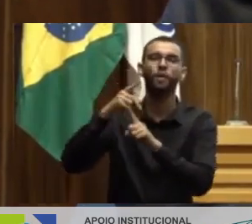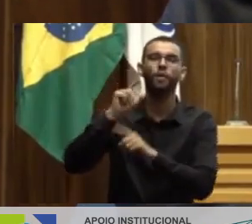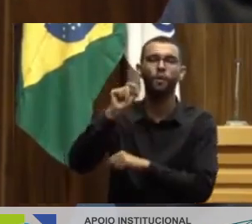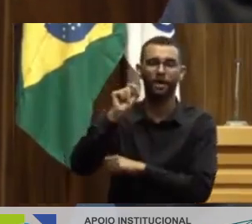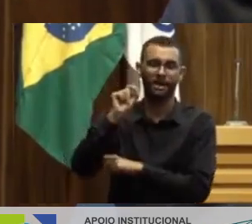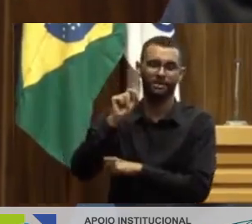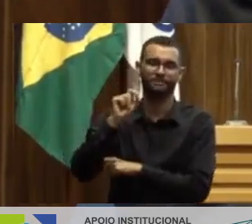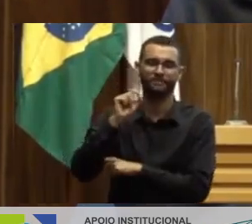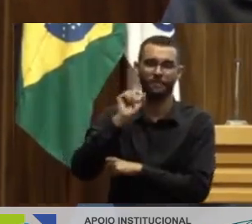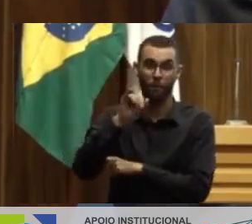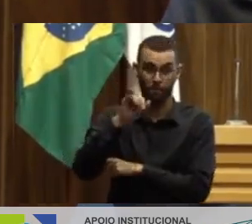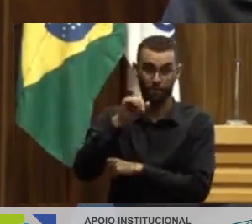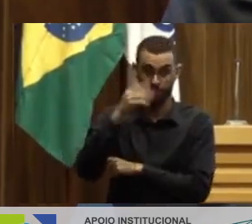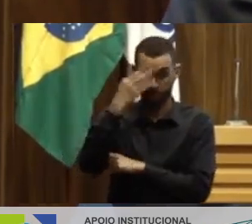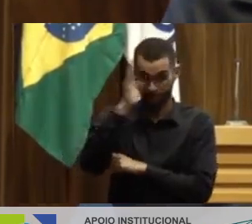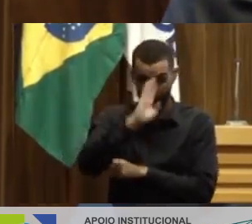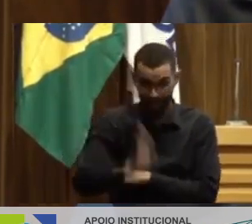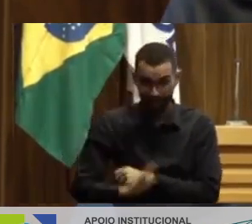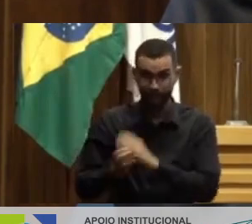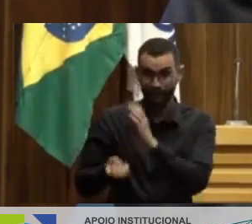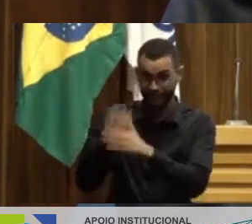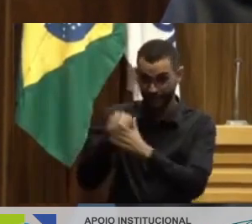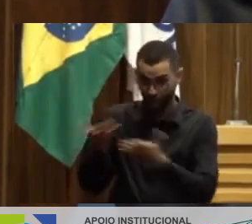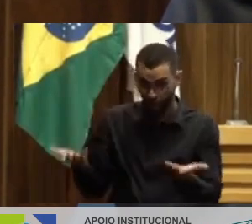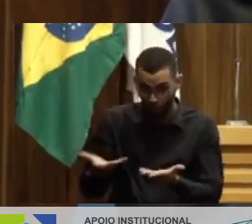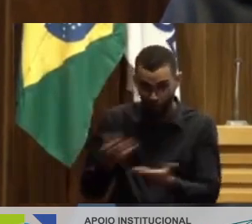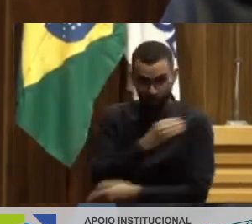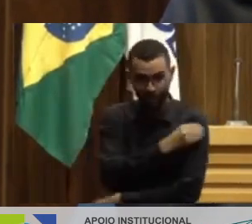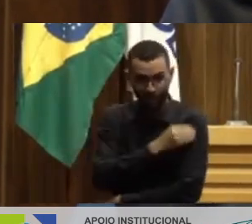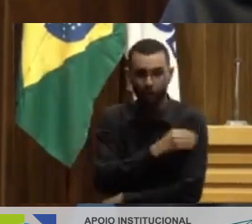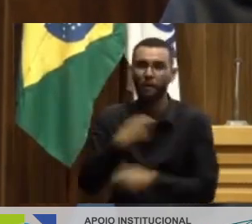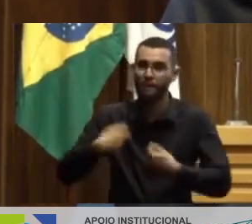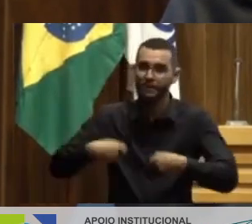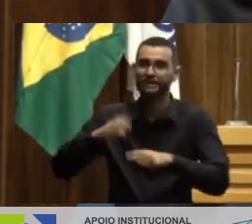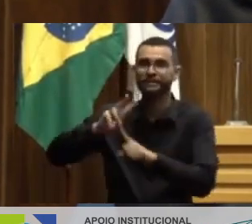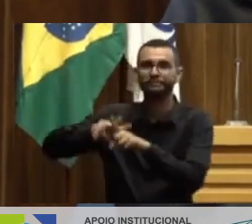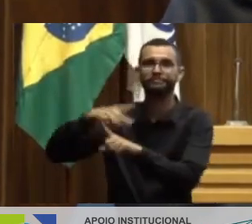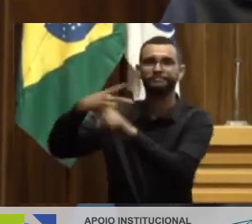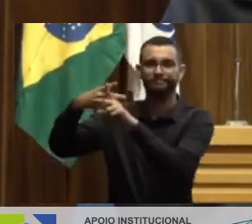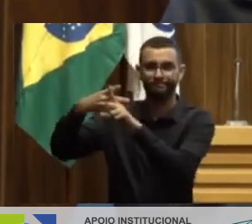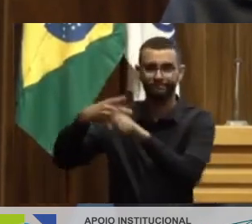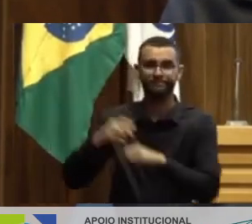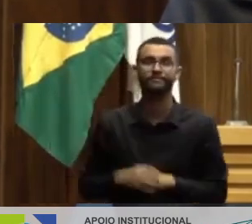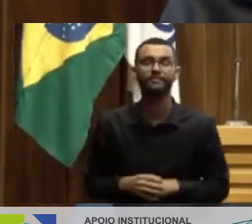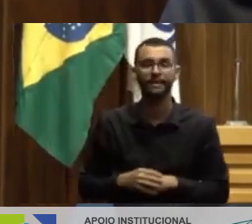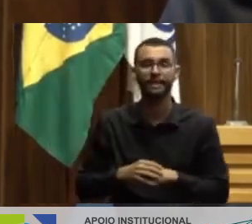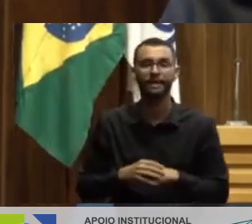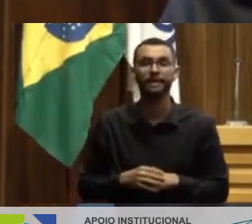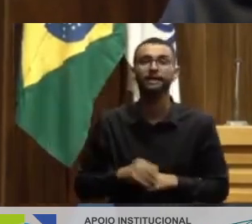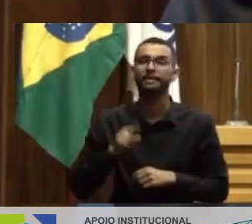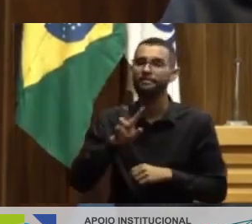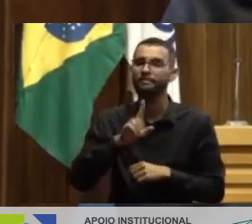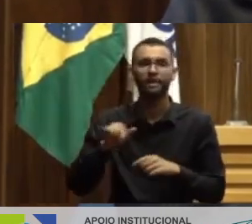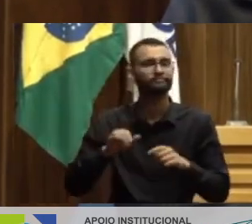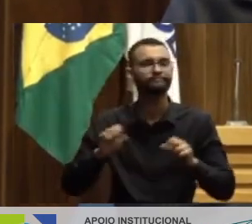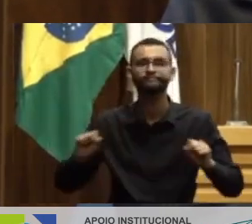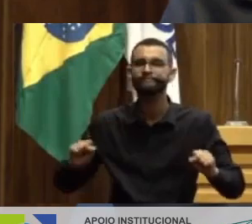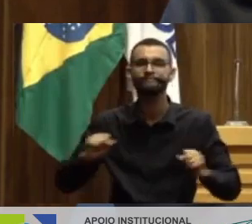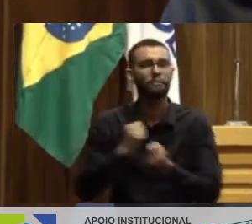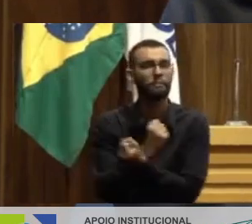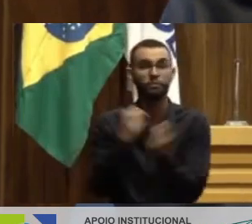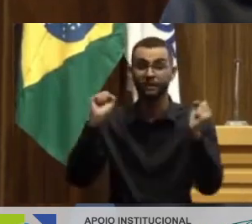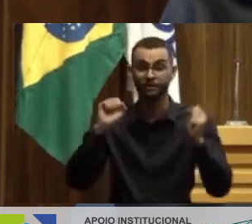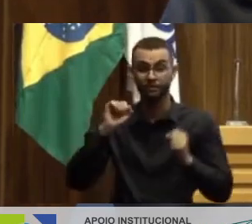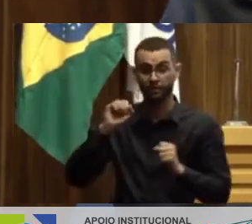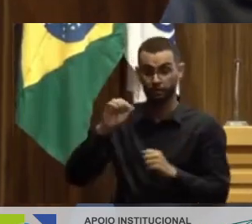hoje. E, a partir de 2030, vai ser compulsória a mudança da matriz energética dos navios. Quem não tiver navio com